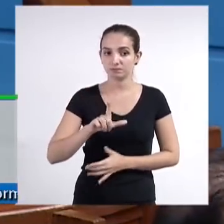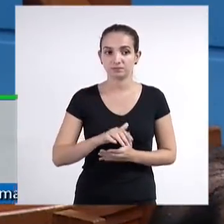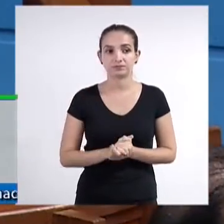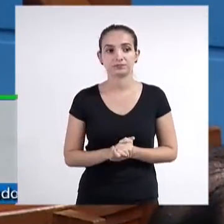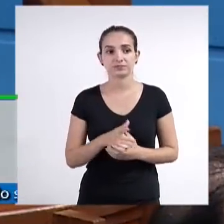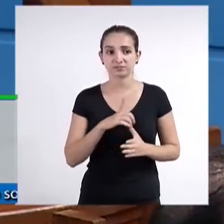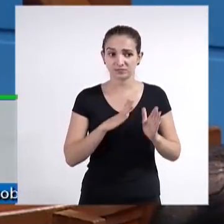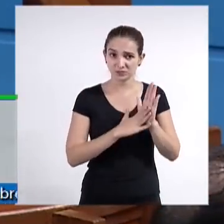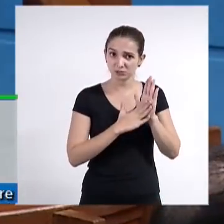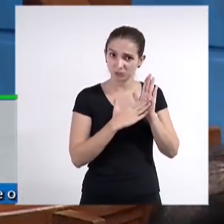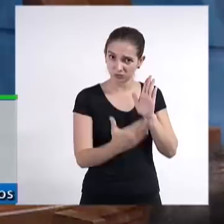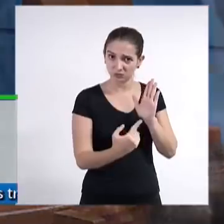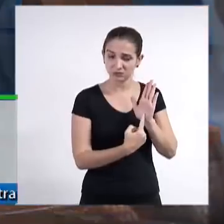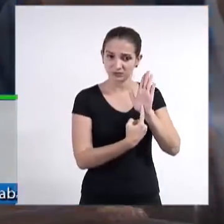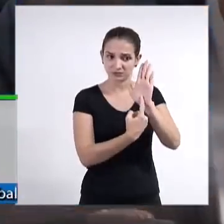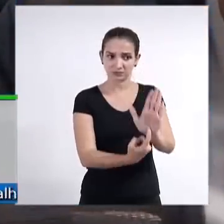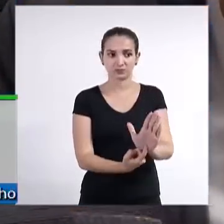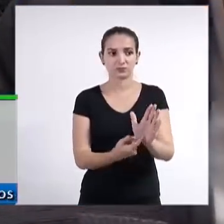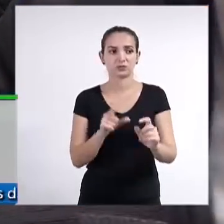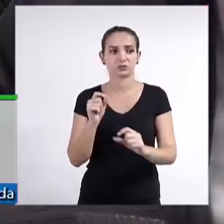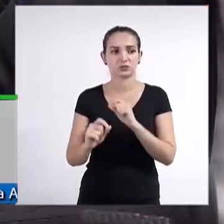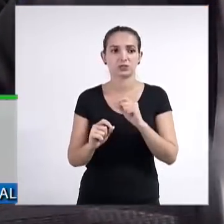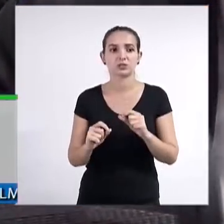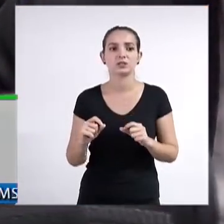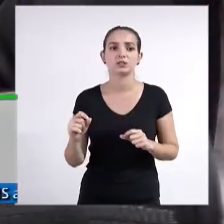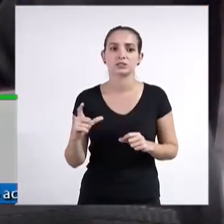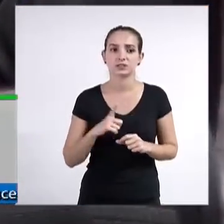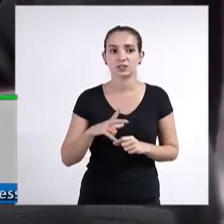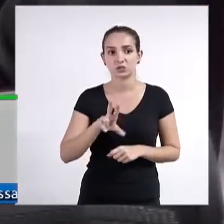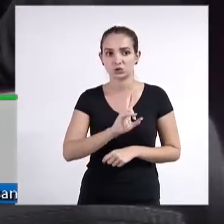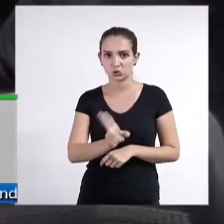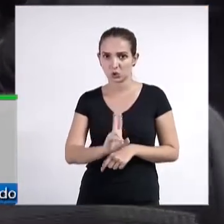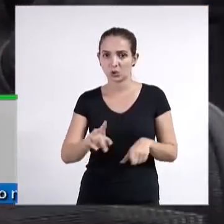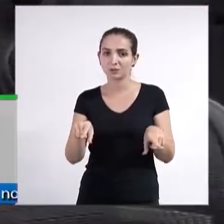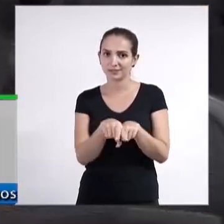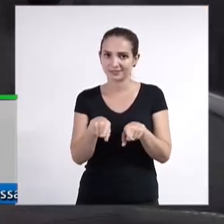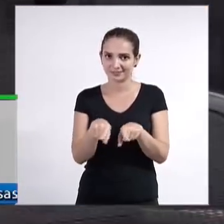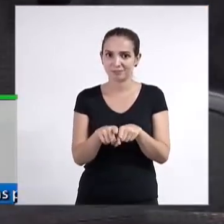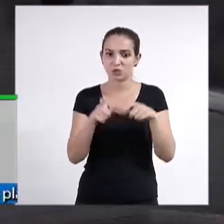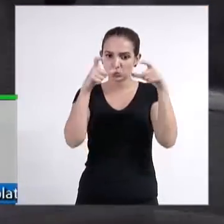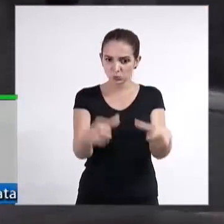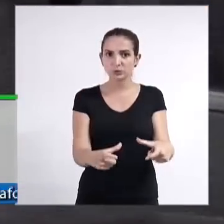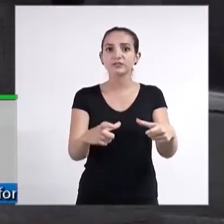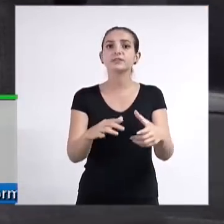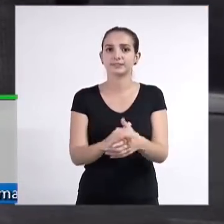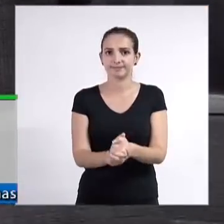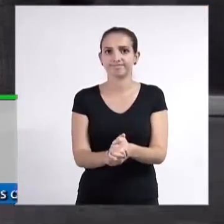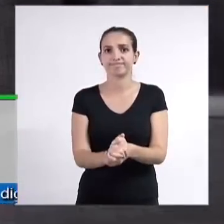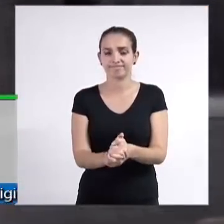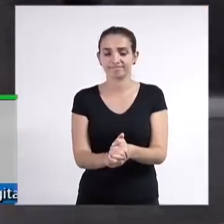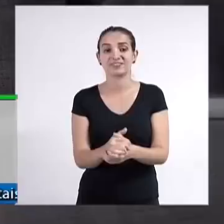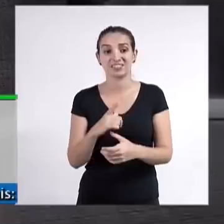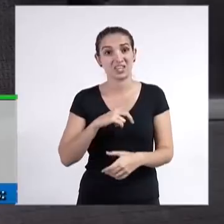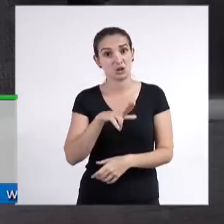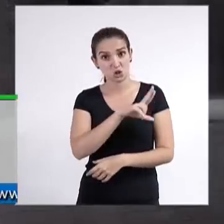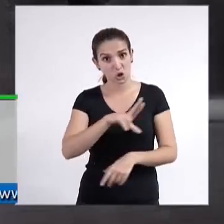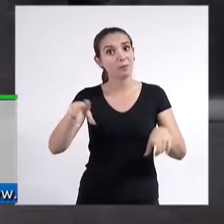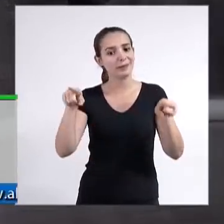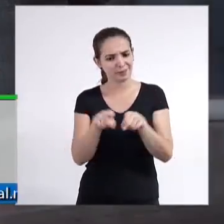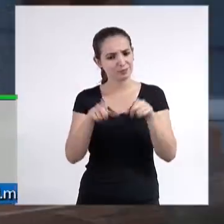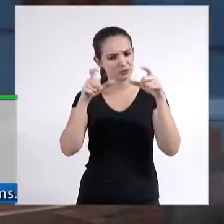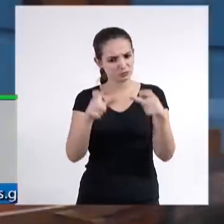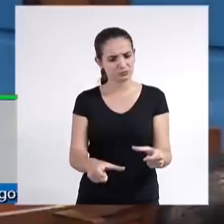uma proposta apresentada que ela tem nome e endereço. Ela tem nome e